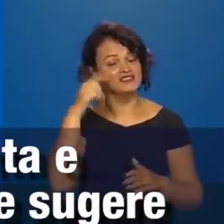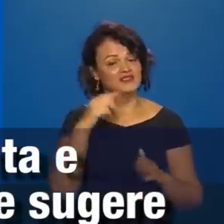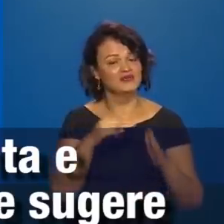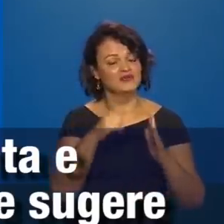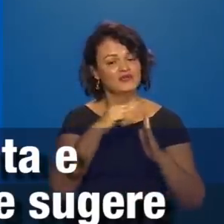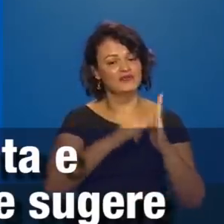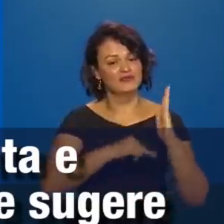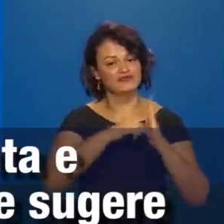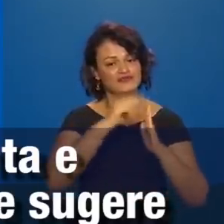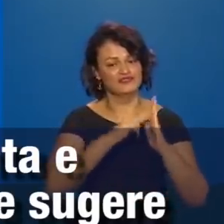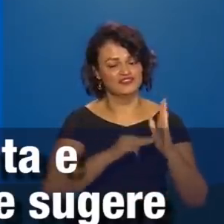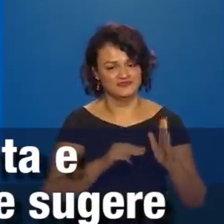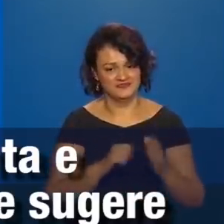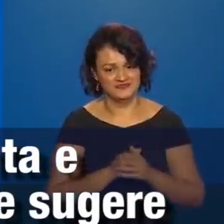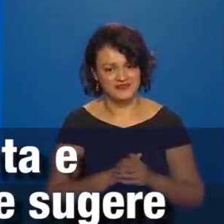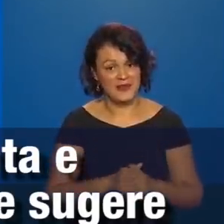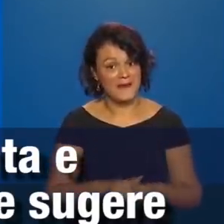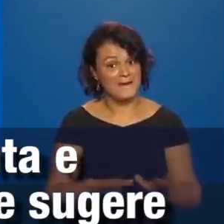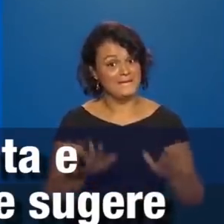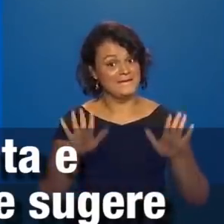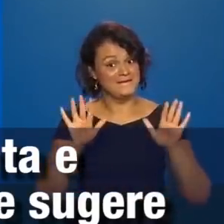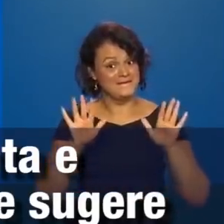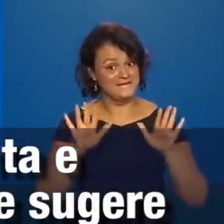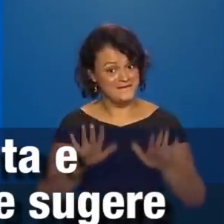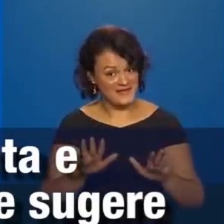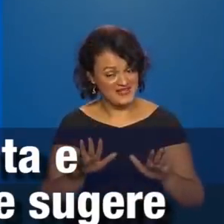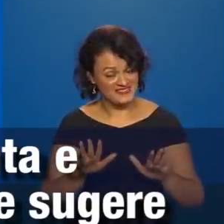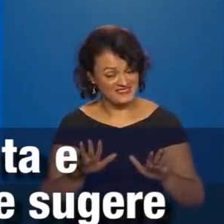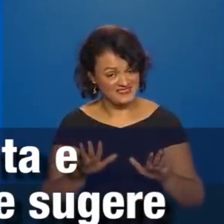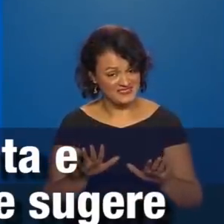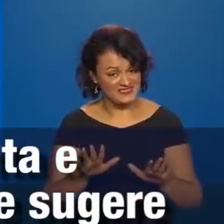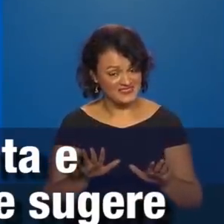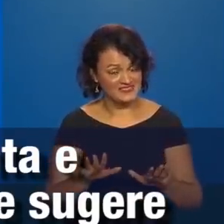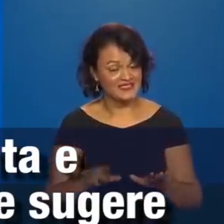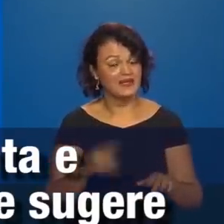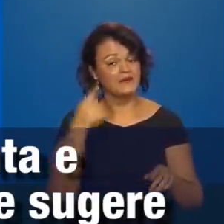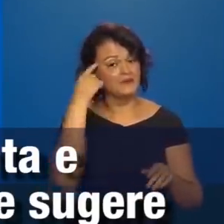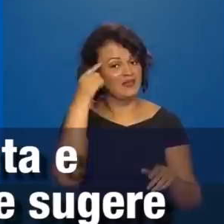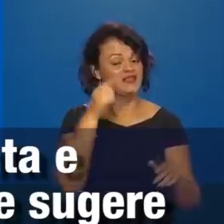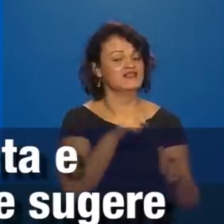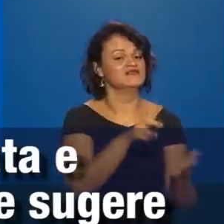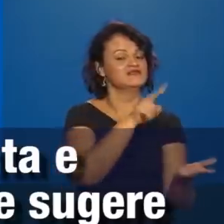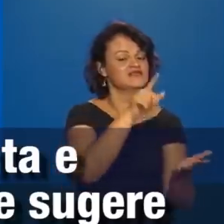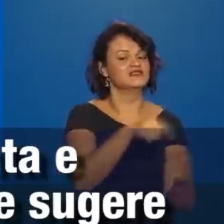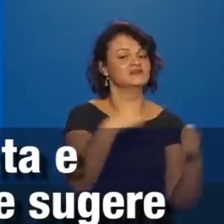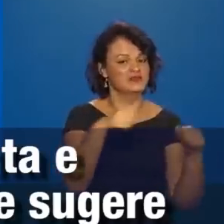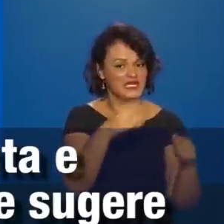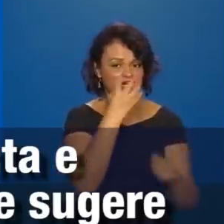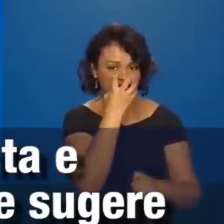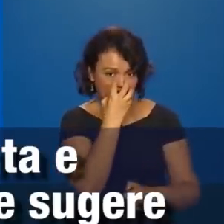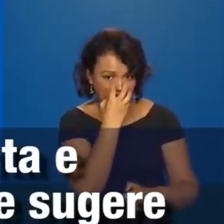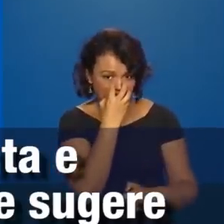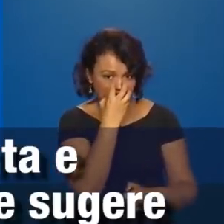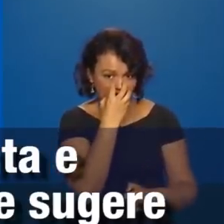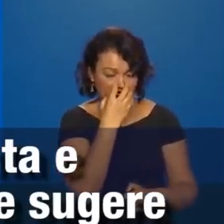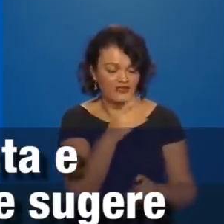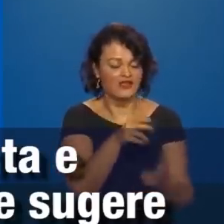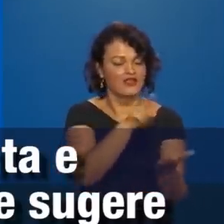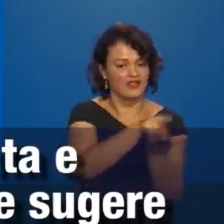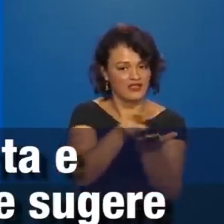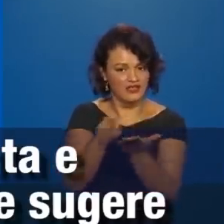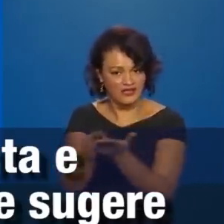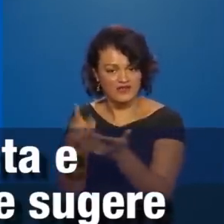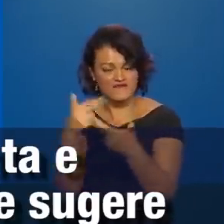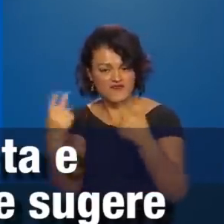metodológico, desde que tivéssemos leitos, respiradores, equipamentos de